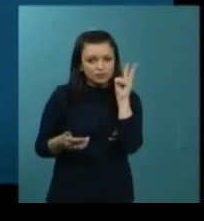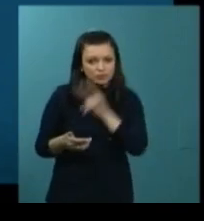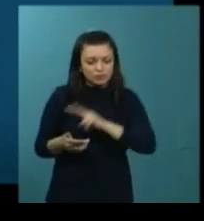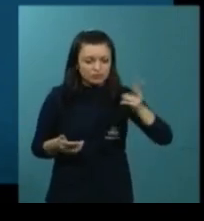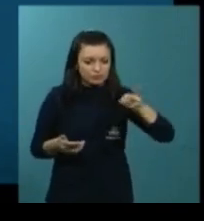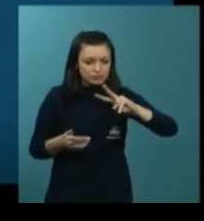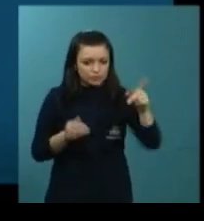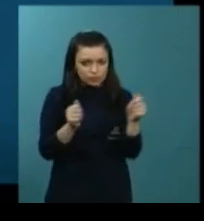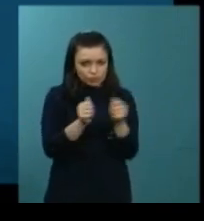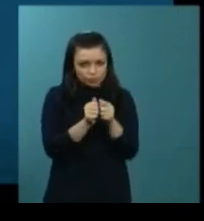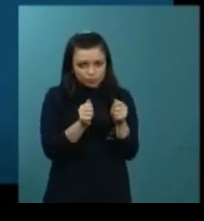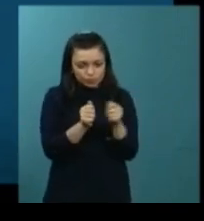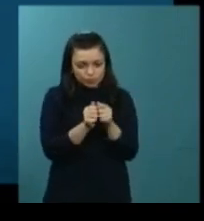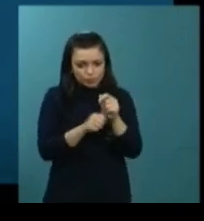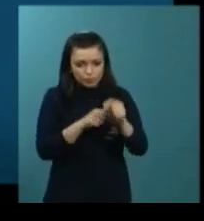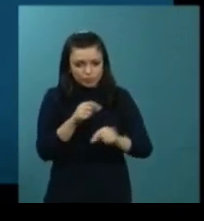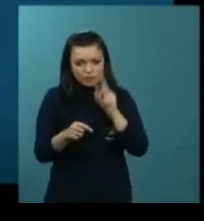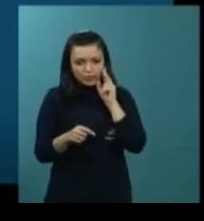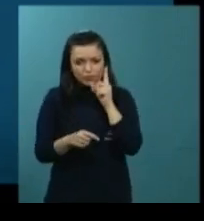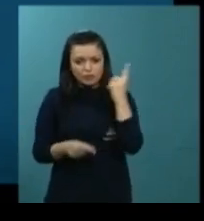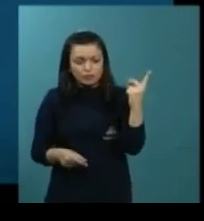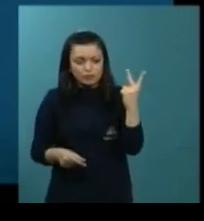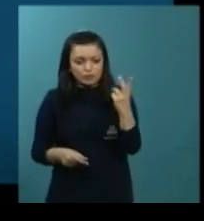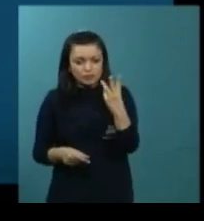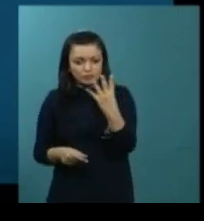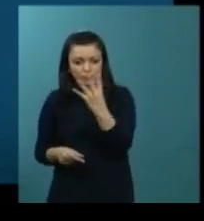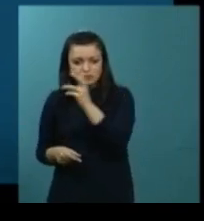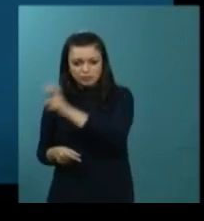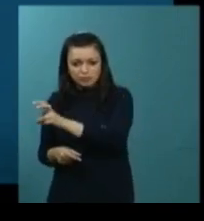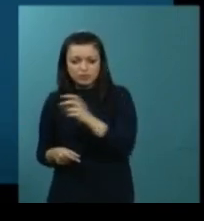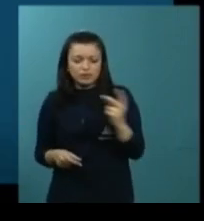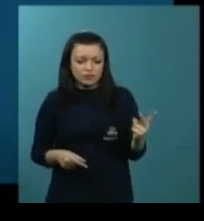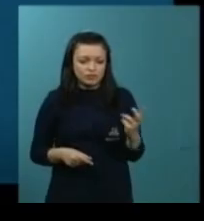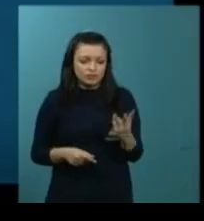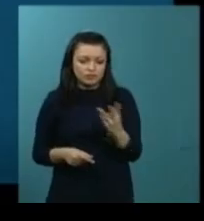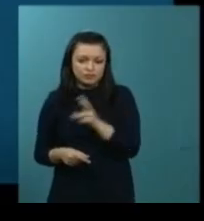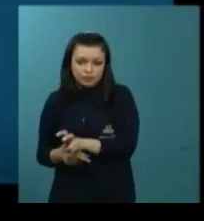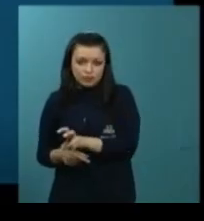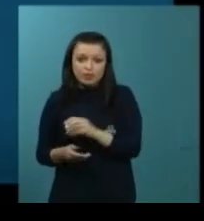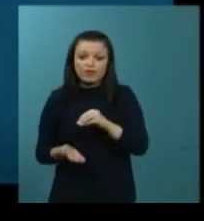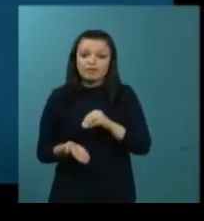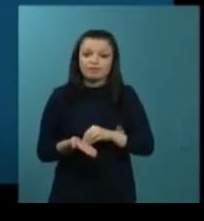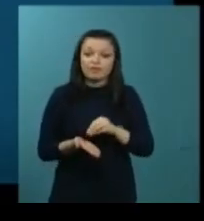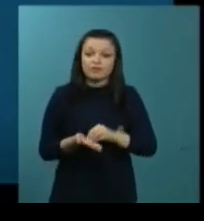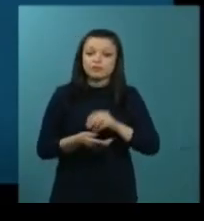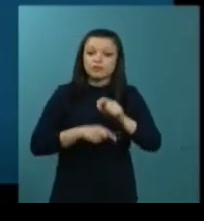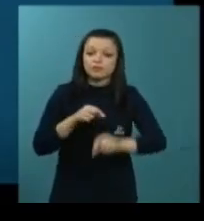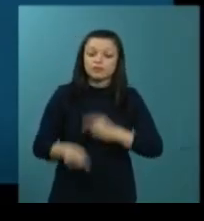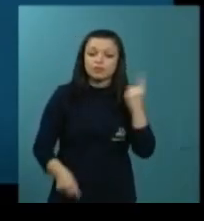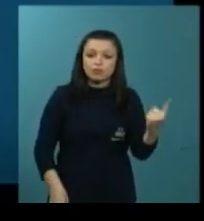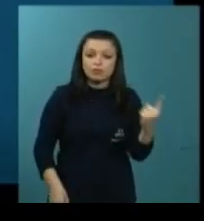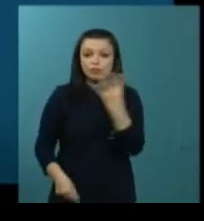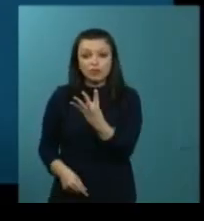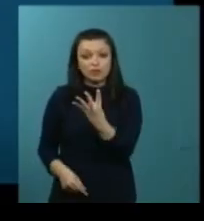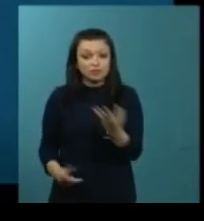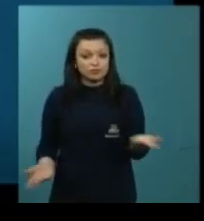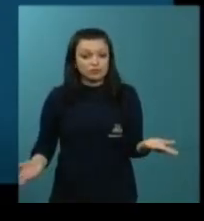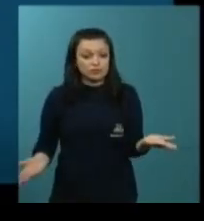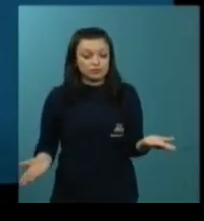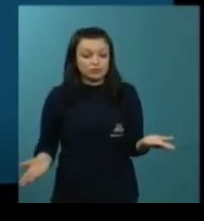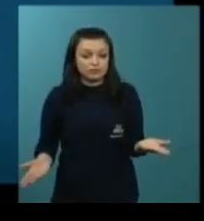dois conjuntos, 1, 2, 3, 4, 5 e 2, 3, 5, percebe-se que o que falta é o 1 e o